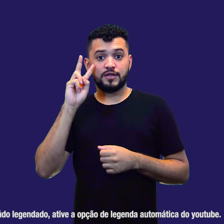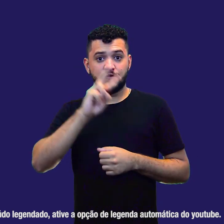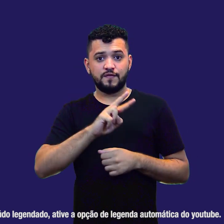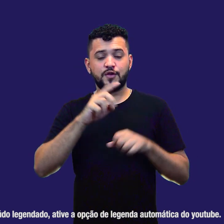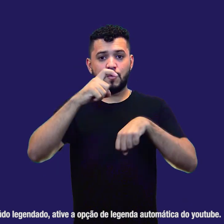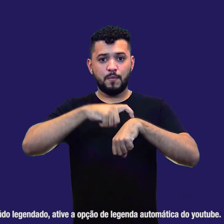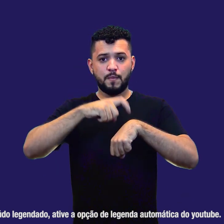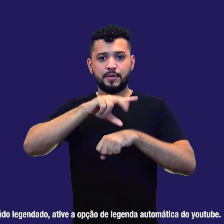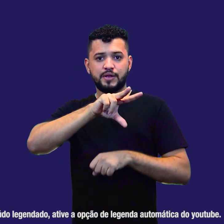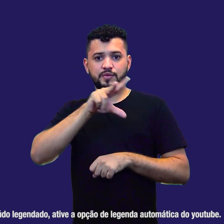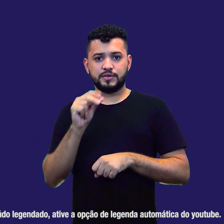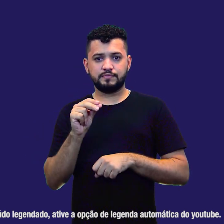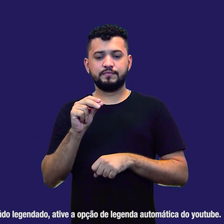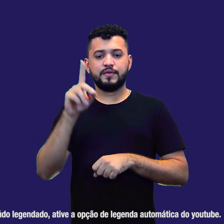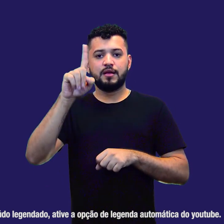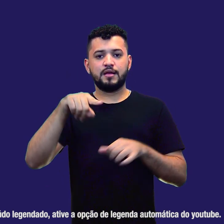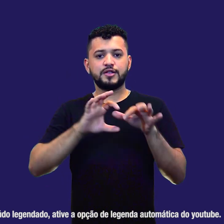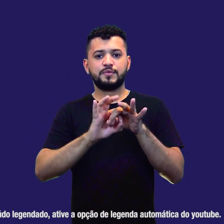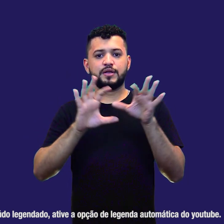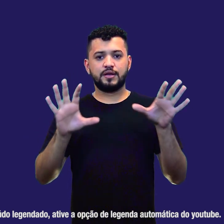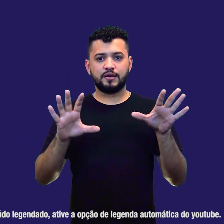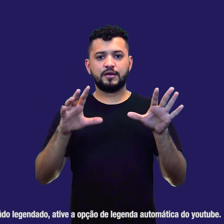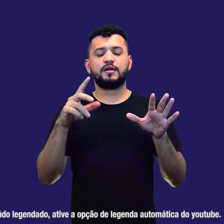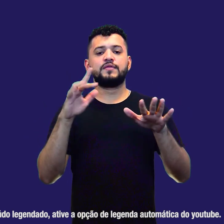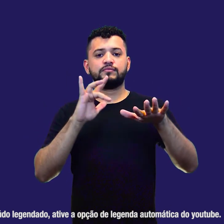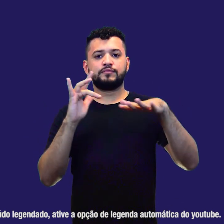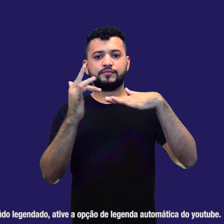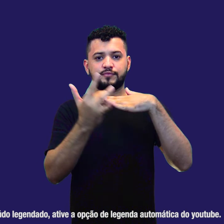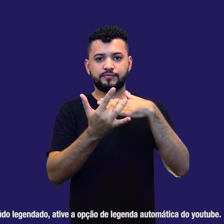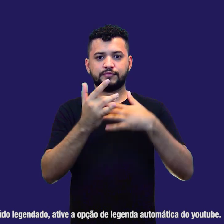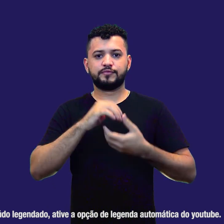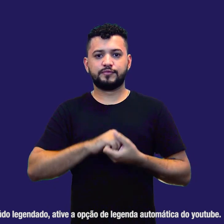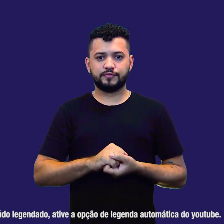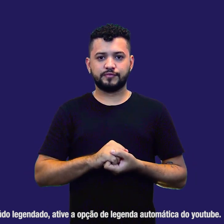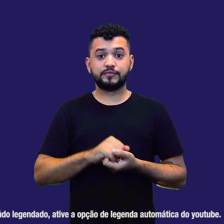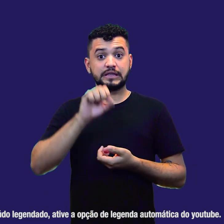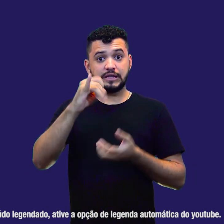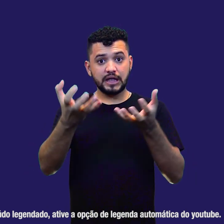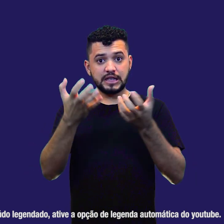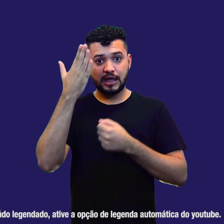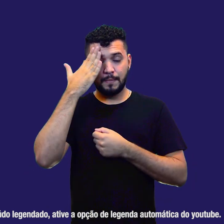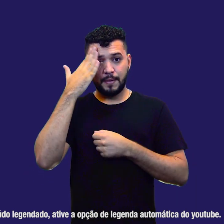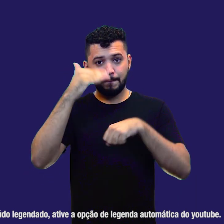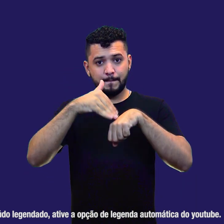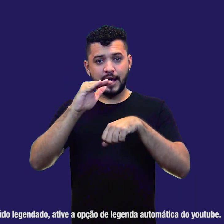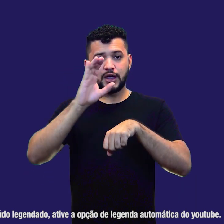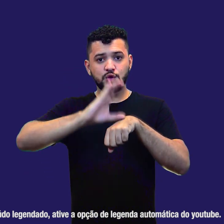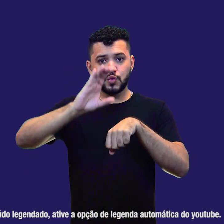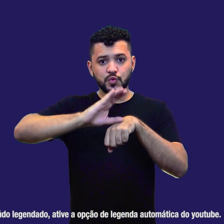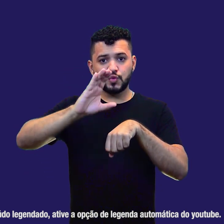Momento Senac e ele está disponível na sua plataforma favorita. Se quiser saber mais sobre os nossos